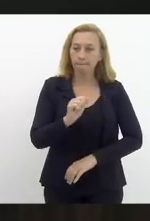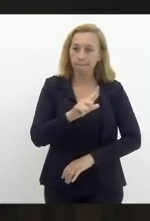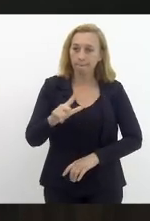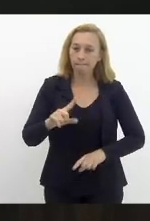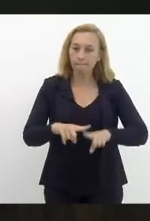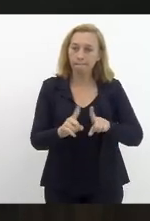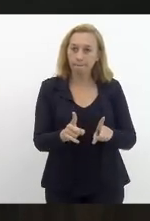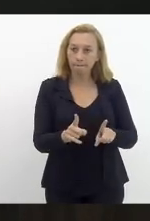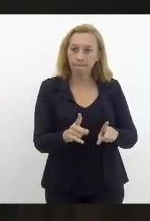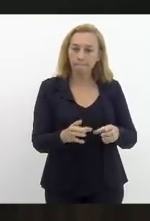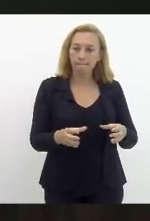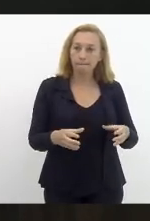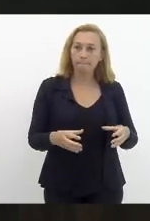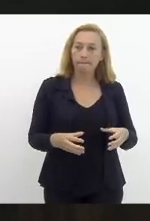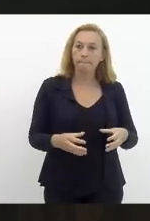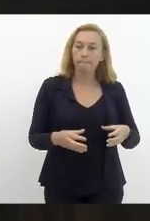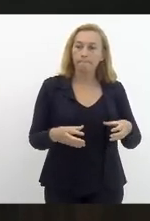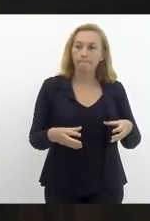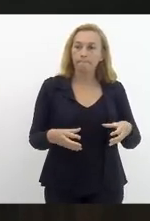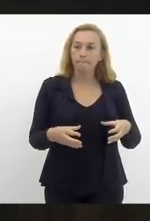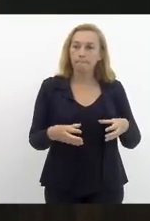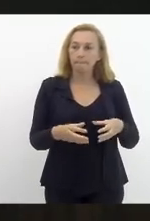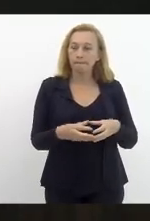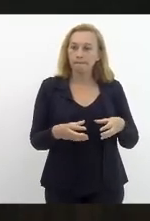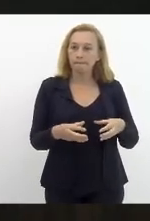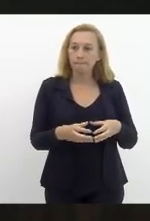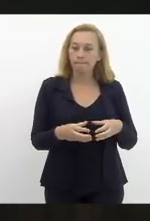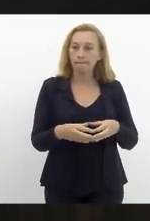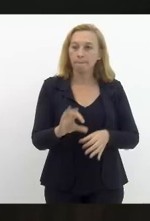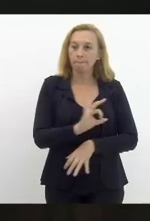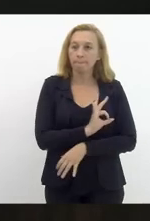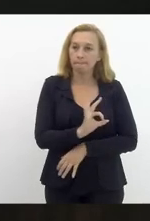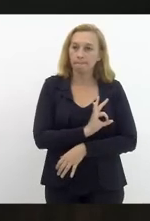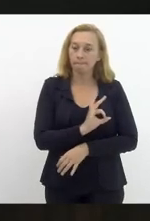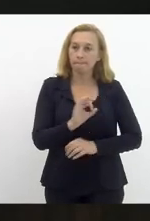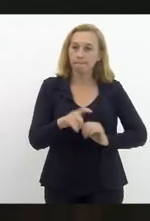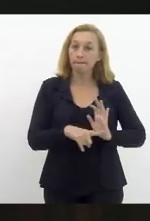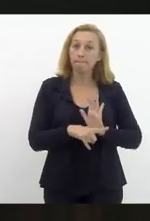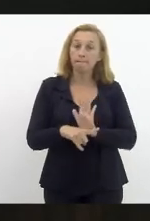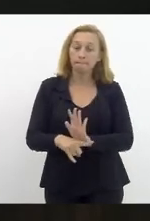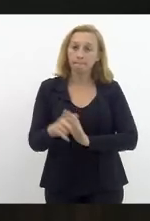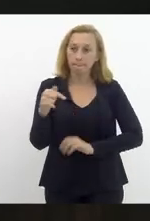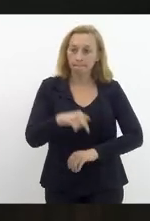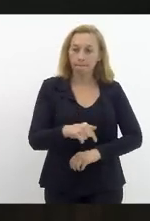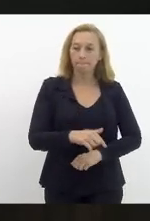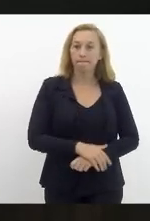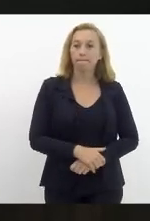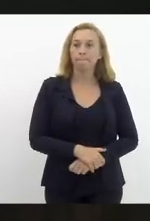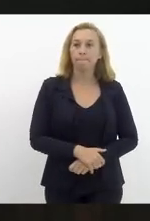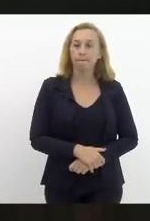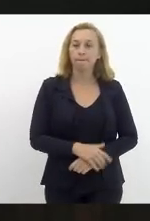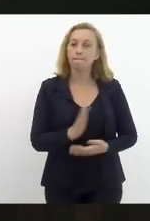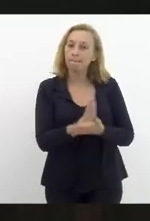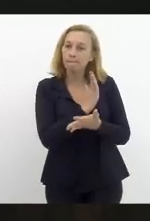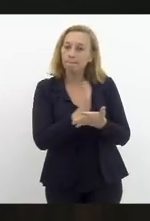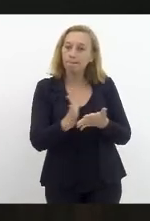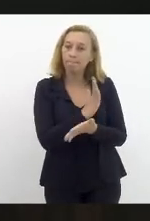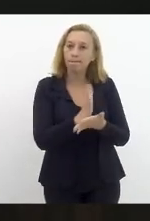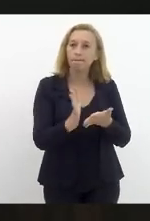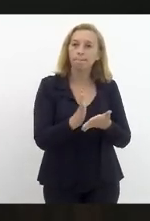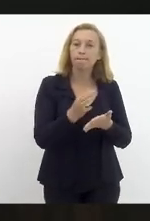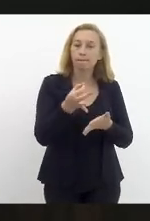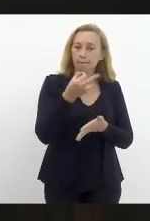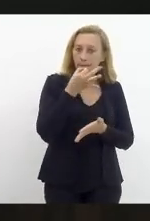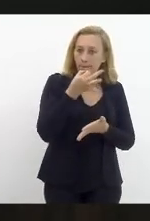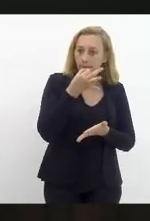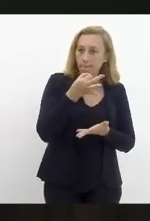ajudar, né? Veio aqui ajudar com alguns questionamentos, tal, vem